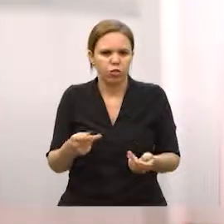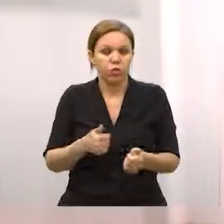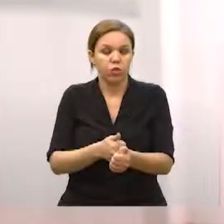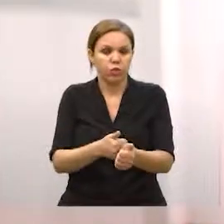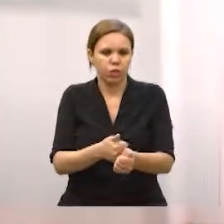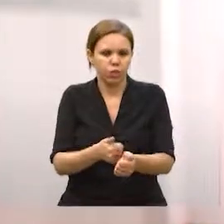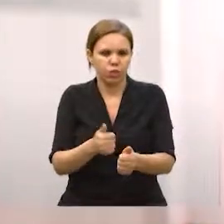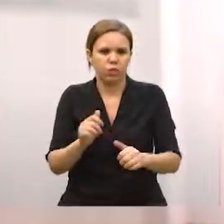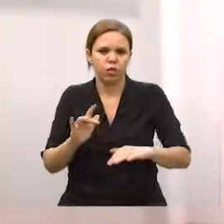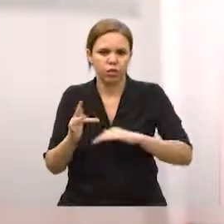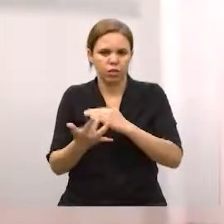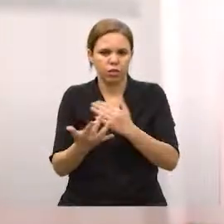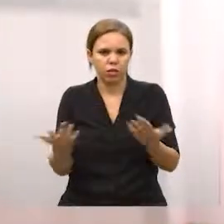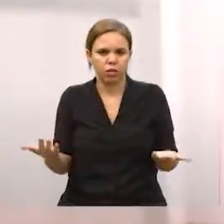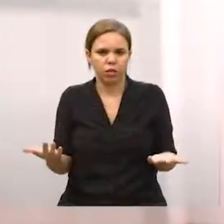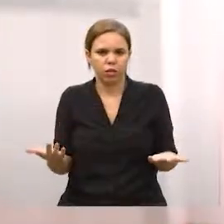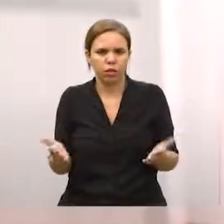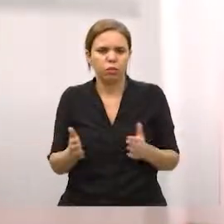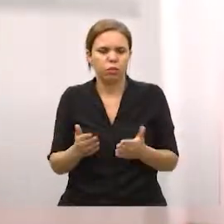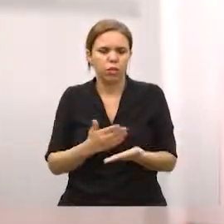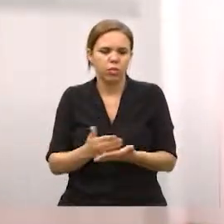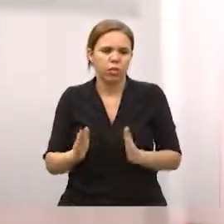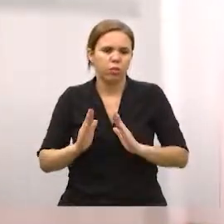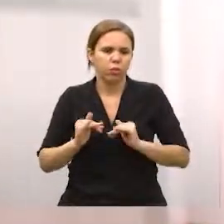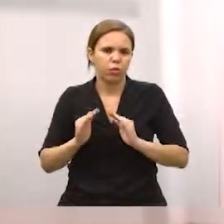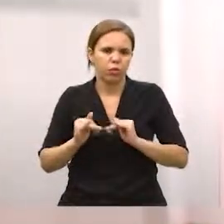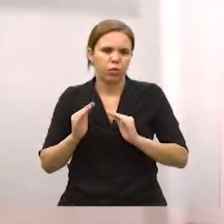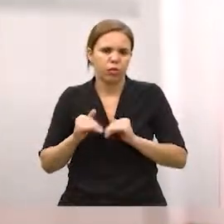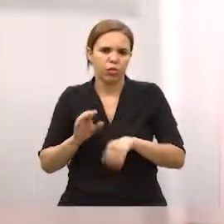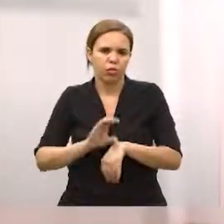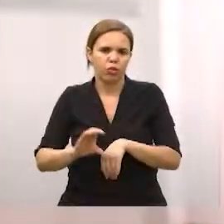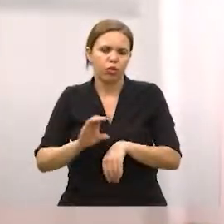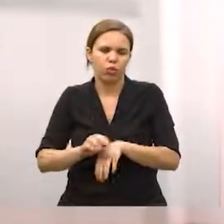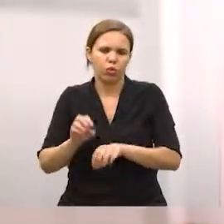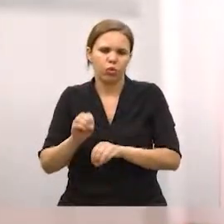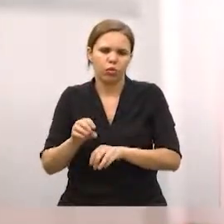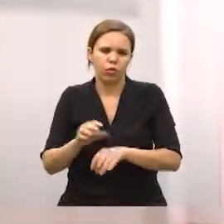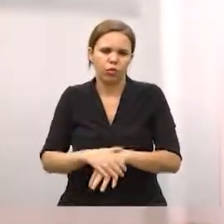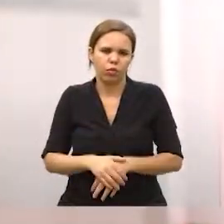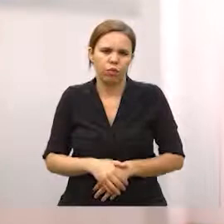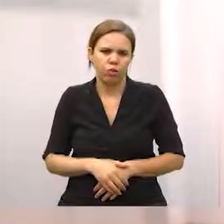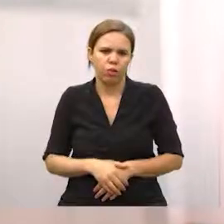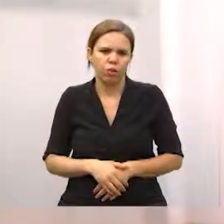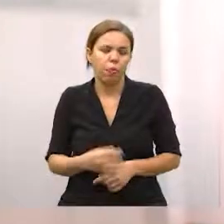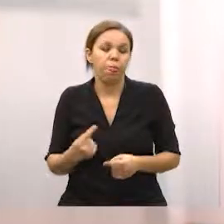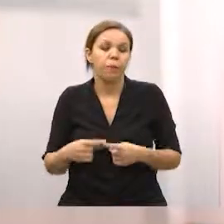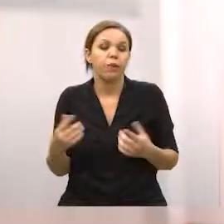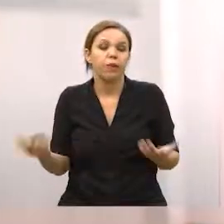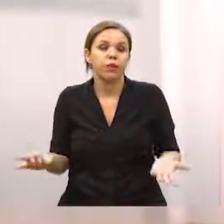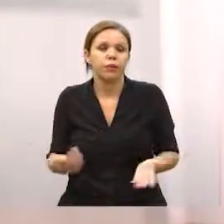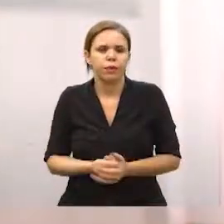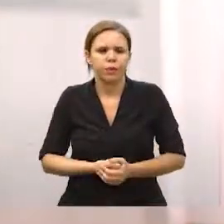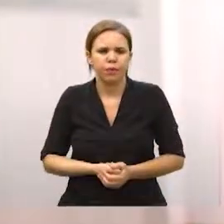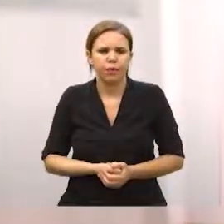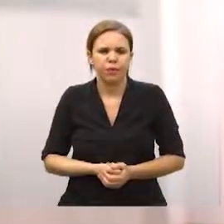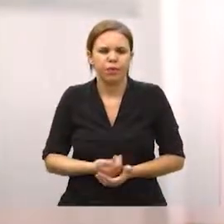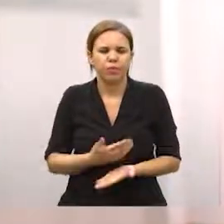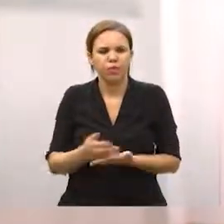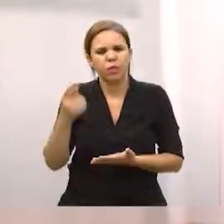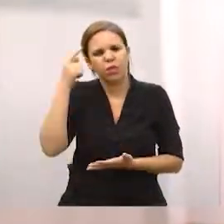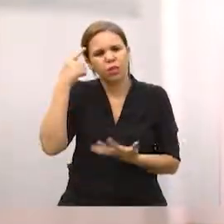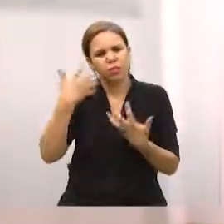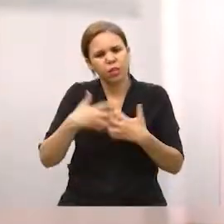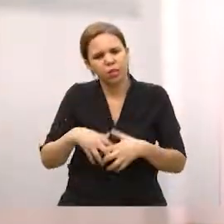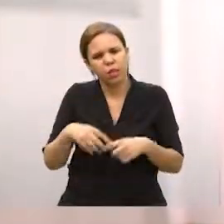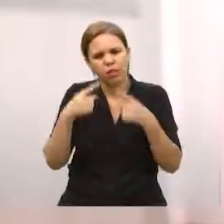as pessoas que me seguiam pelas redes sociais começaram a me pedir para dar esses cursos, né? E aí eu falei, ué, né? Por que não? Então